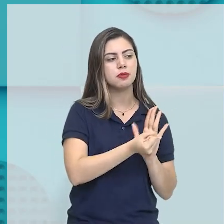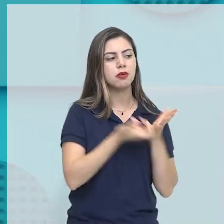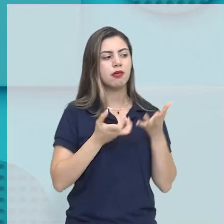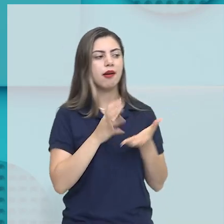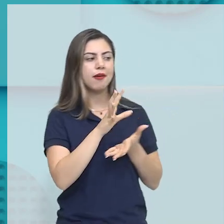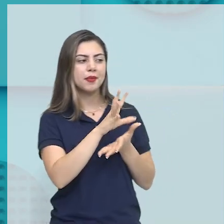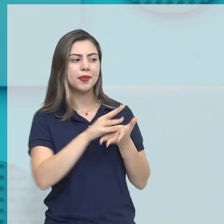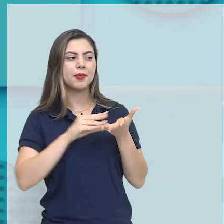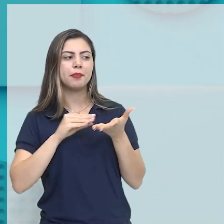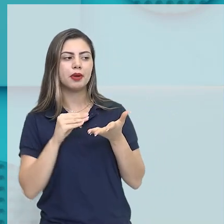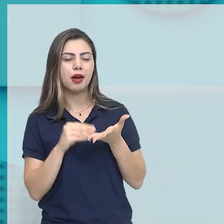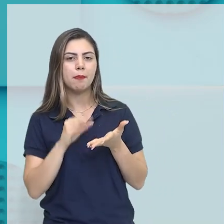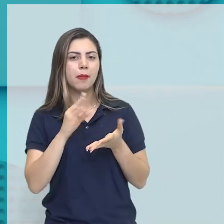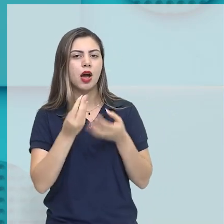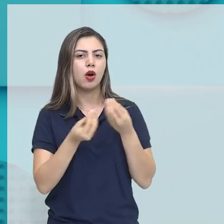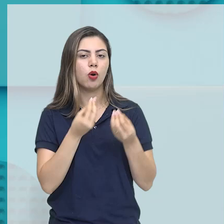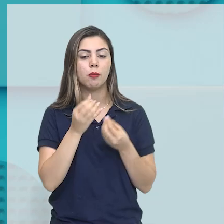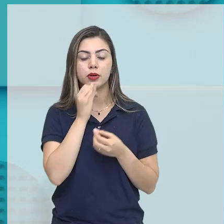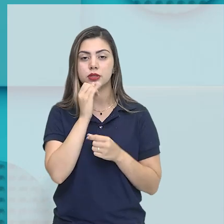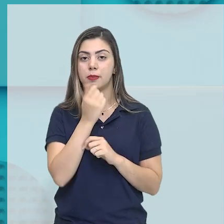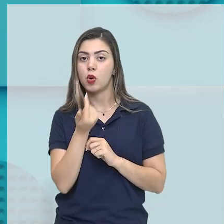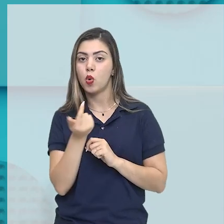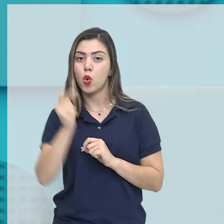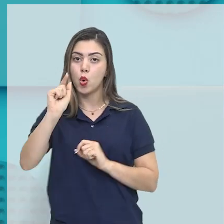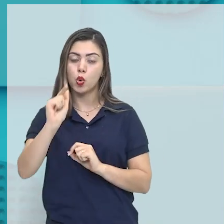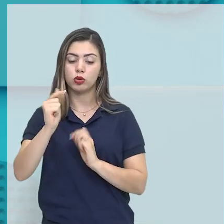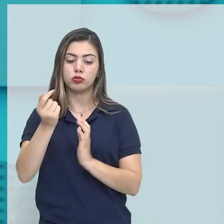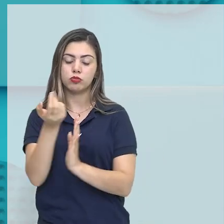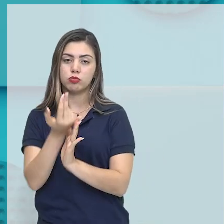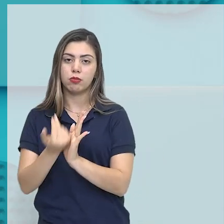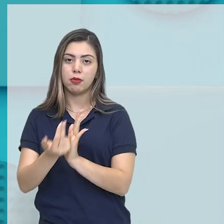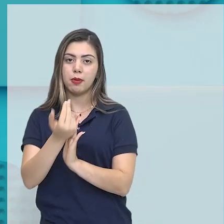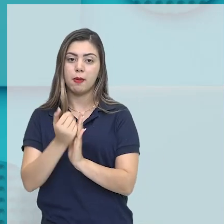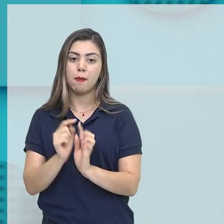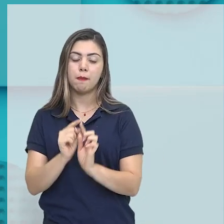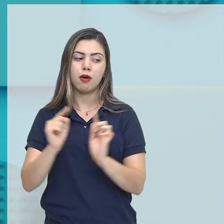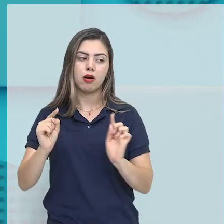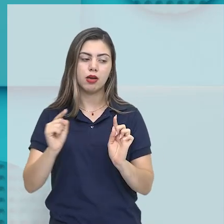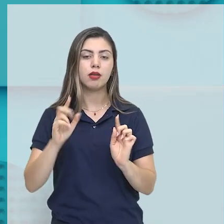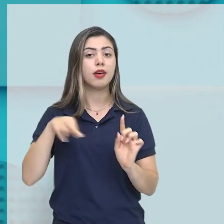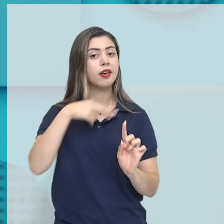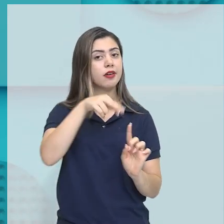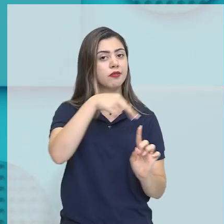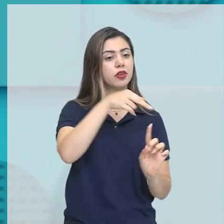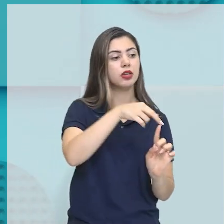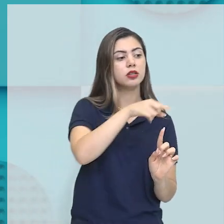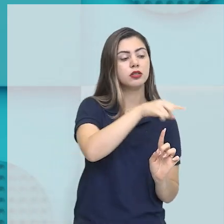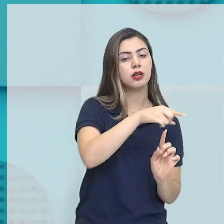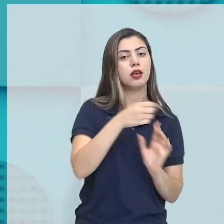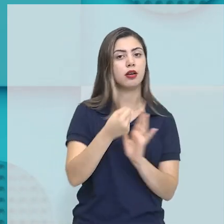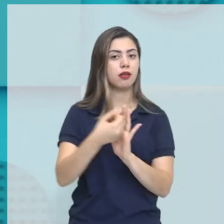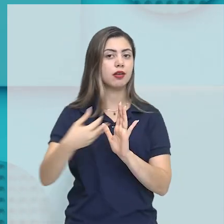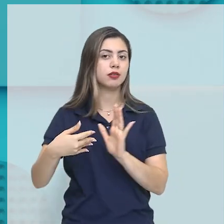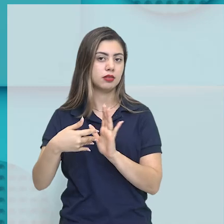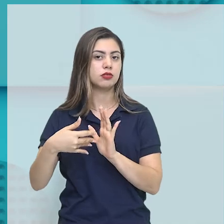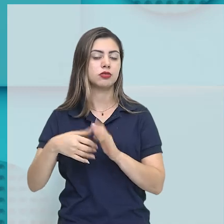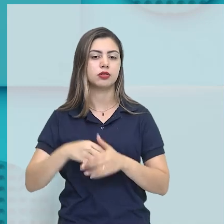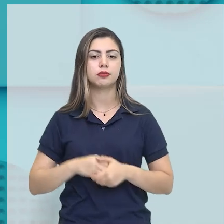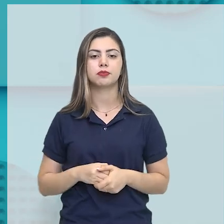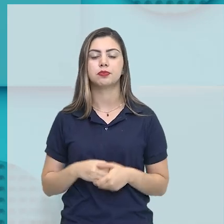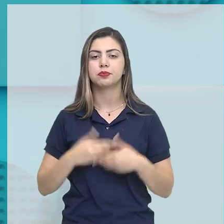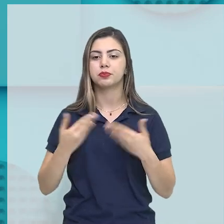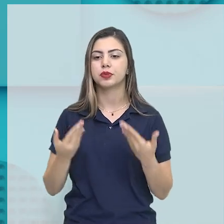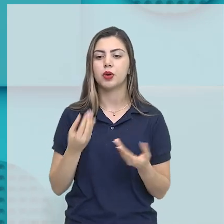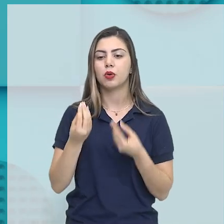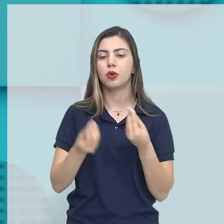ele faz um outro desenho, só que com característica desse desenho original. Então, eu